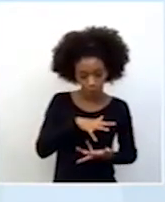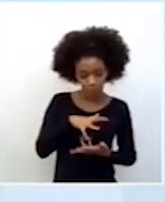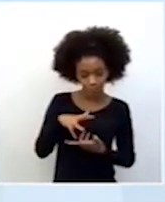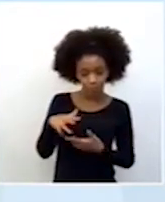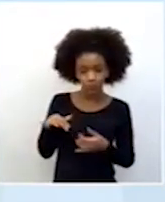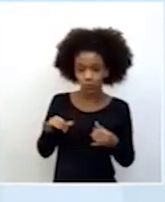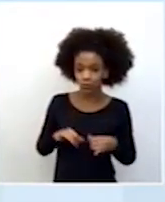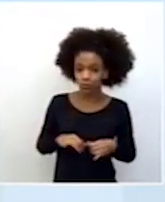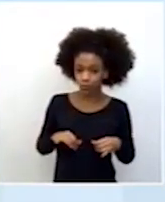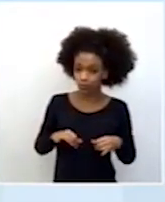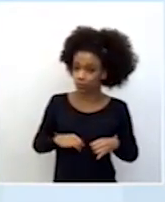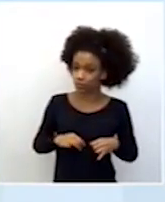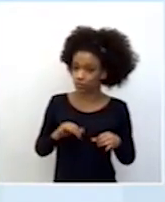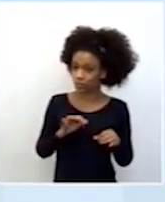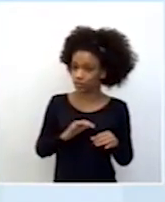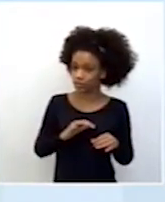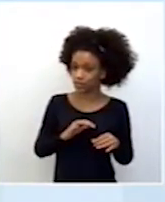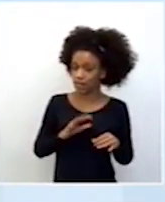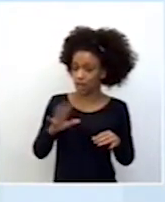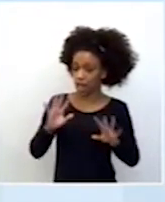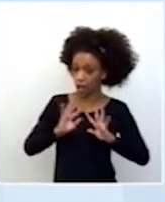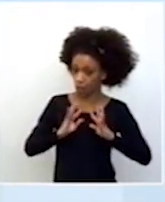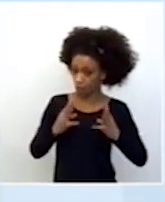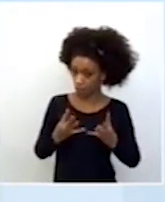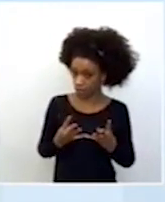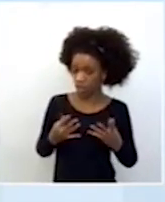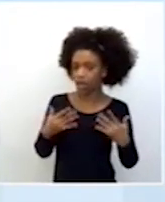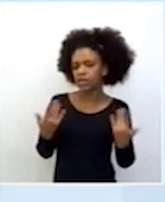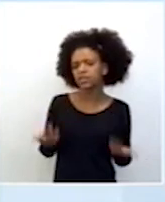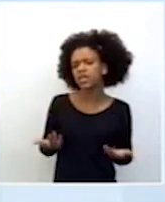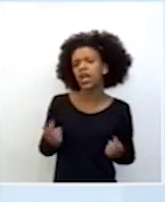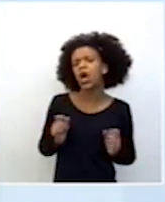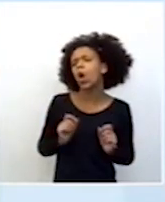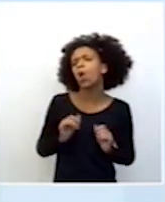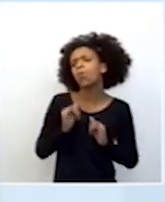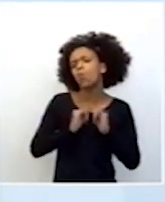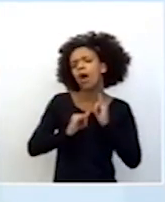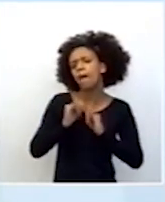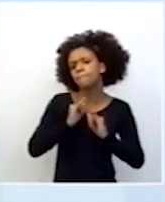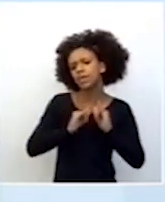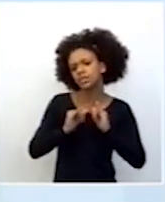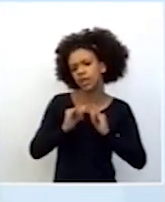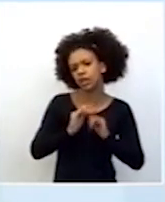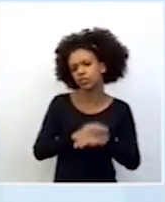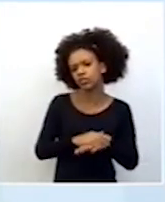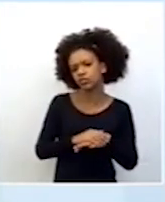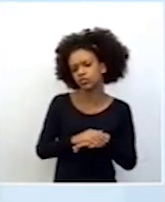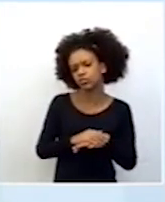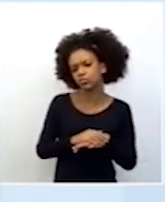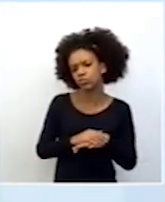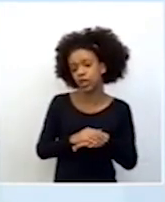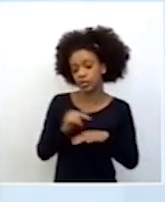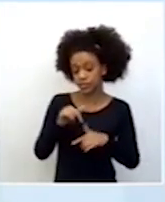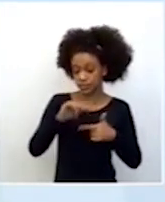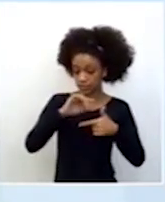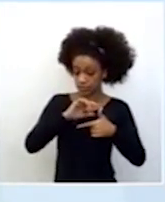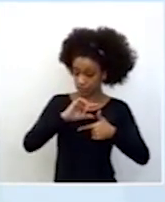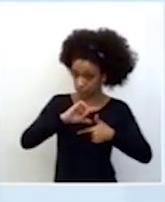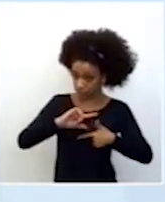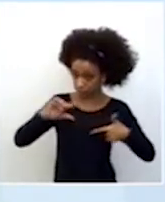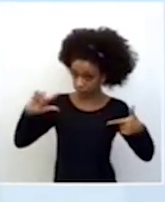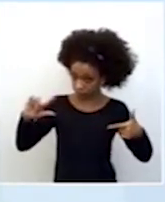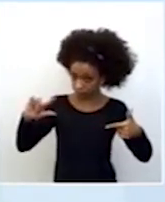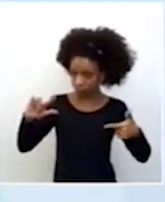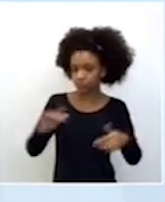vivencia uma pandemia. E aí, qual é a mensagem transmitida por meio dessa charge que a gente